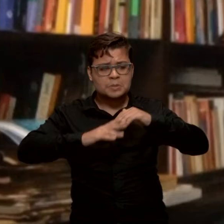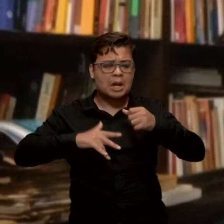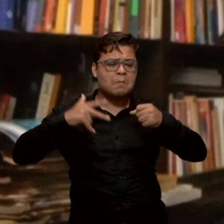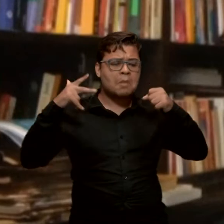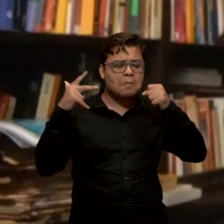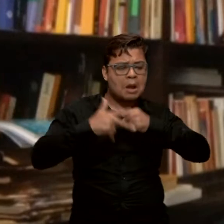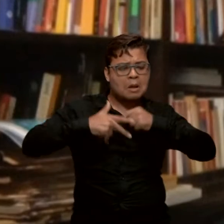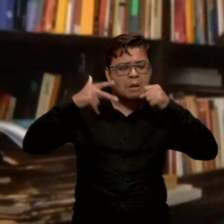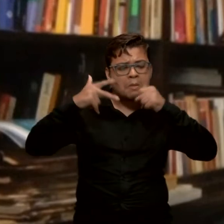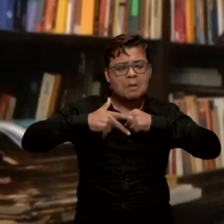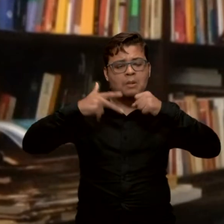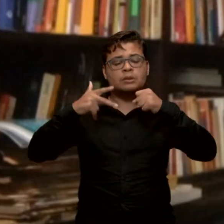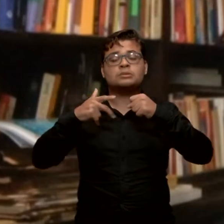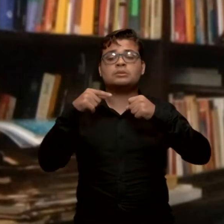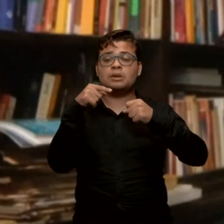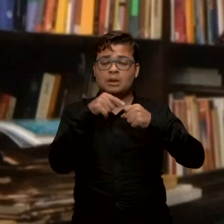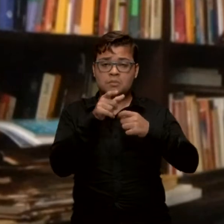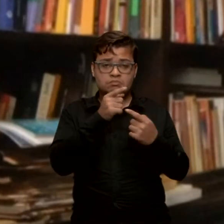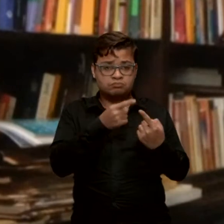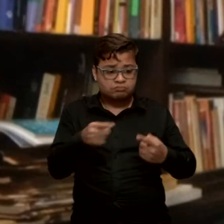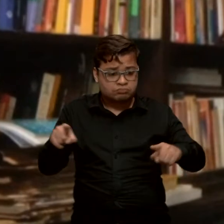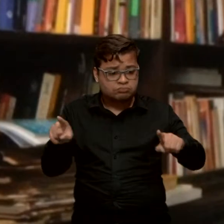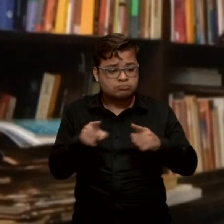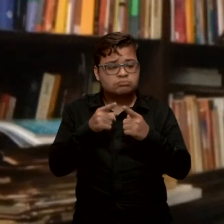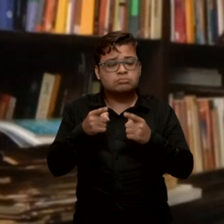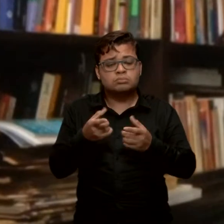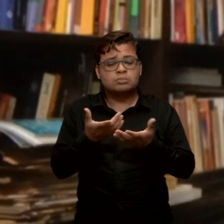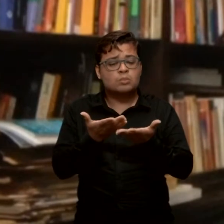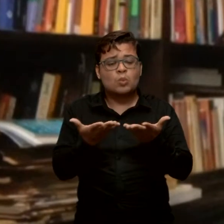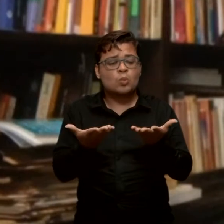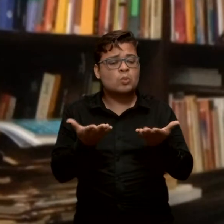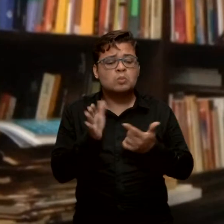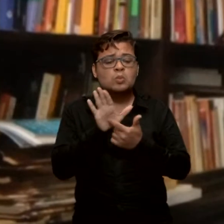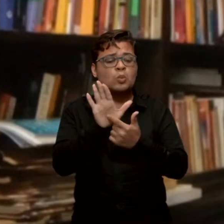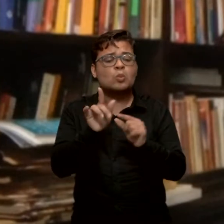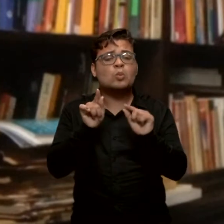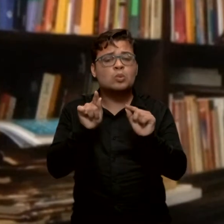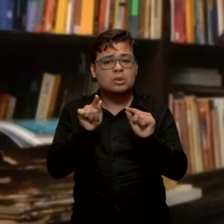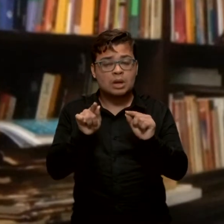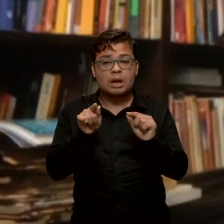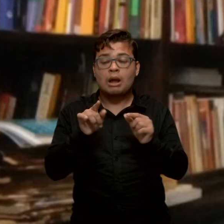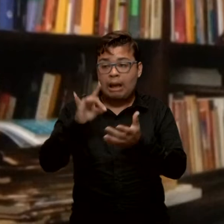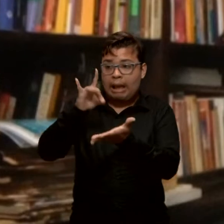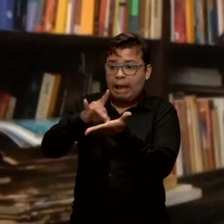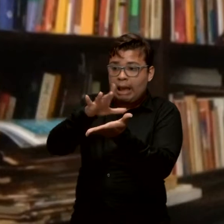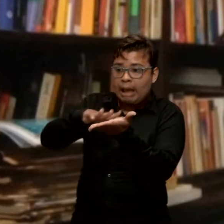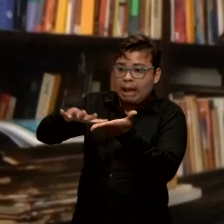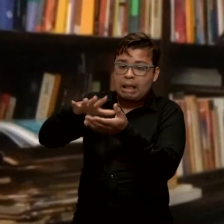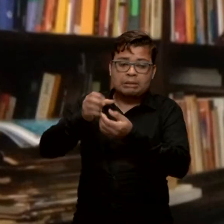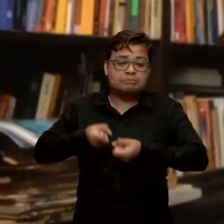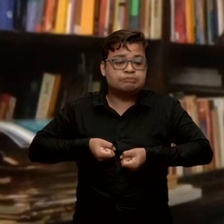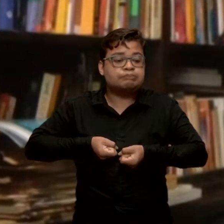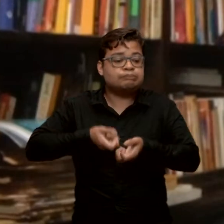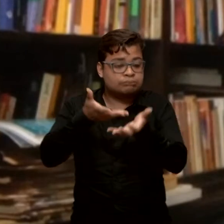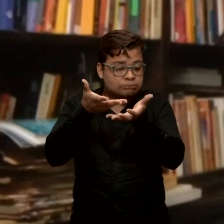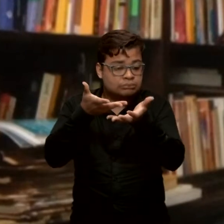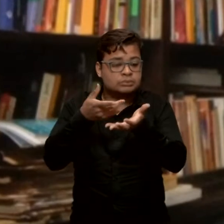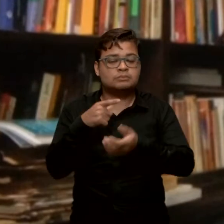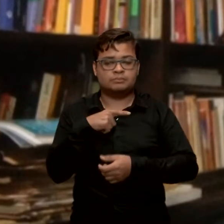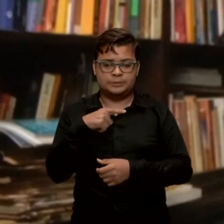apresentar e definir a sua música como uma espécie de expressão da realidade, assim, né?